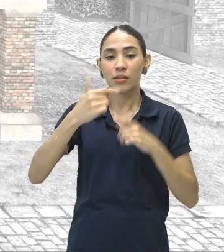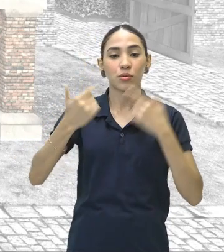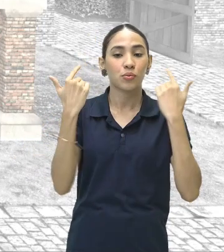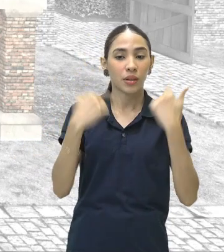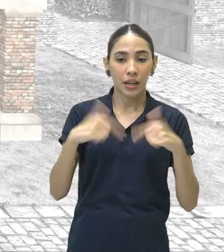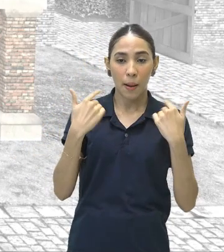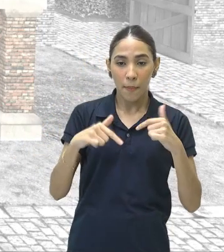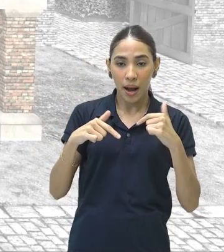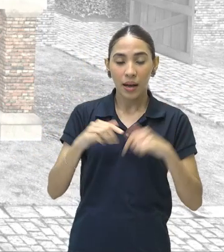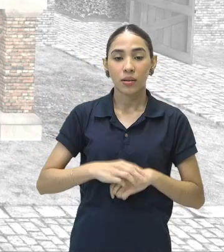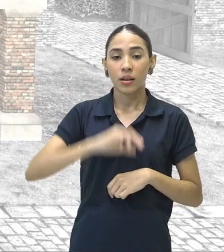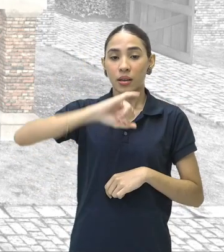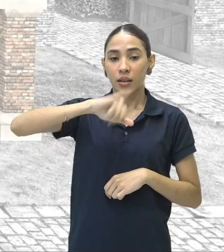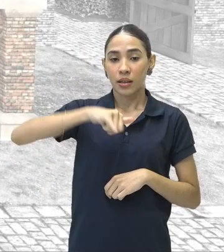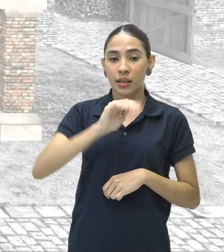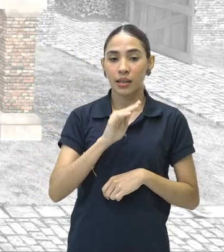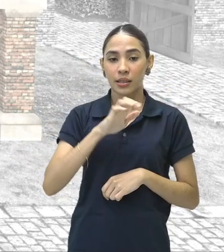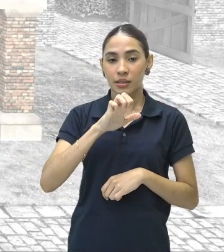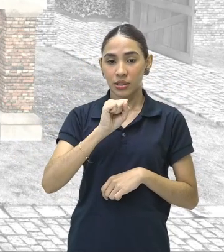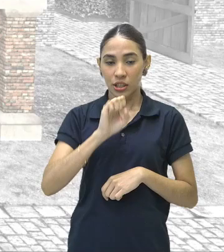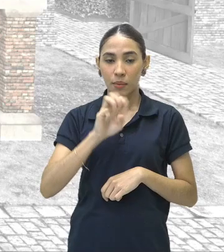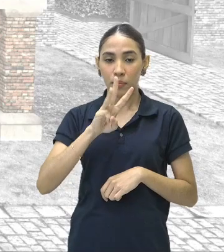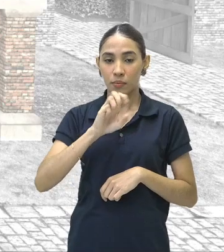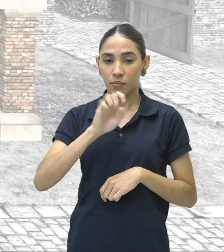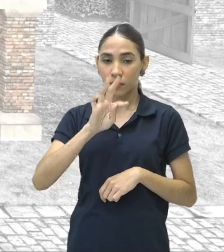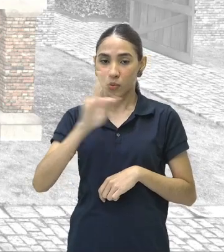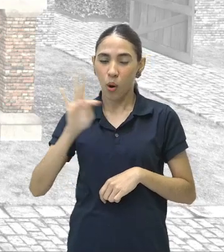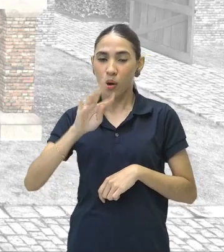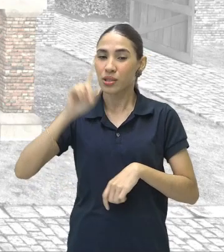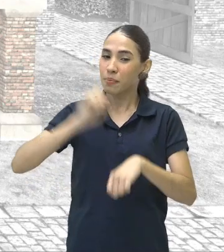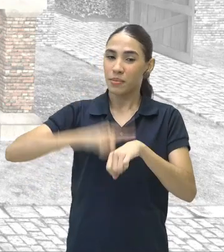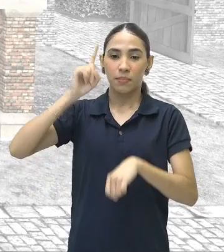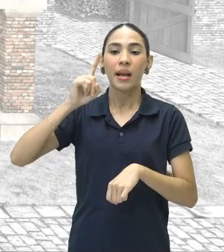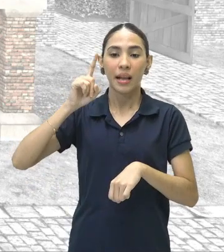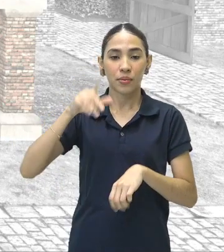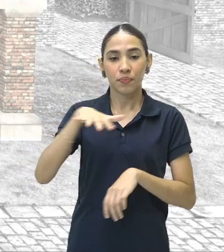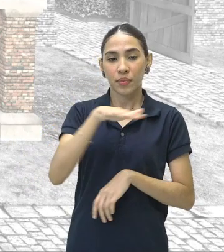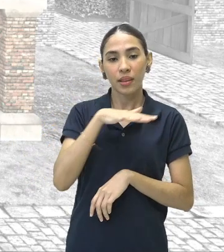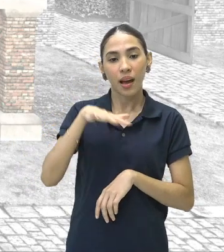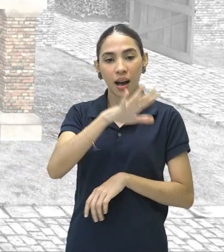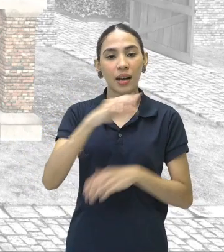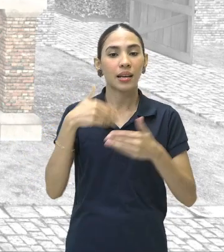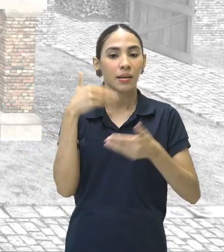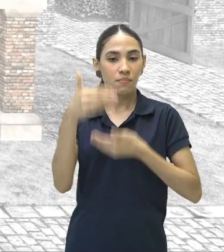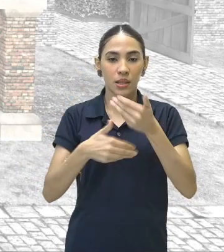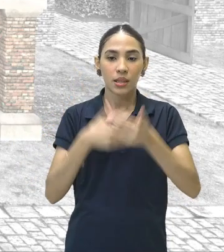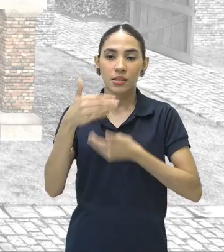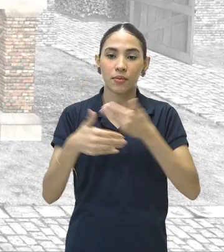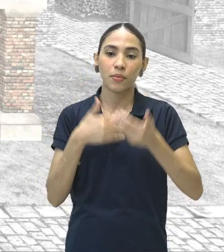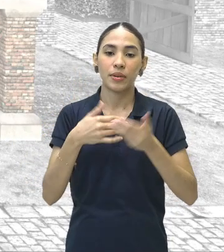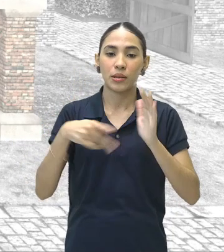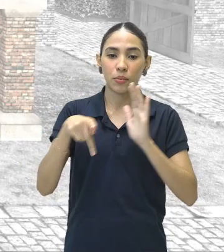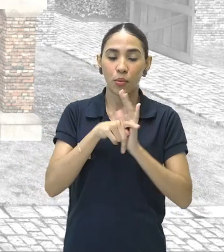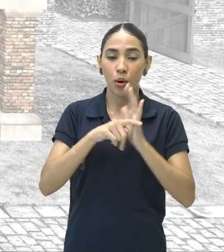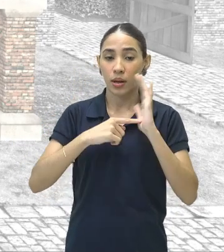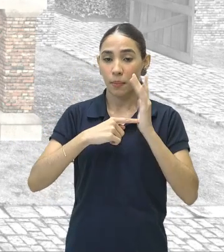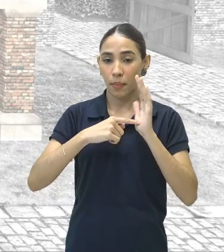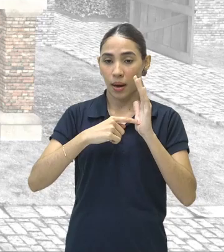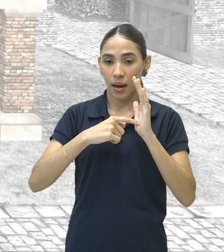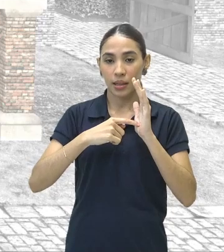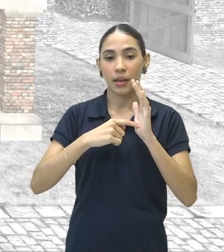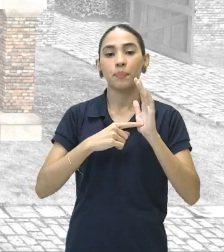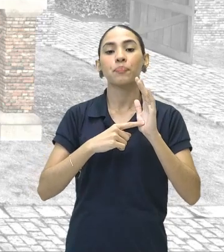trabalho. E James Watt, um dos primeiros e pioneiros no desenvolvimento das máquinas a